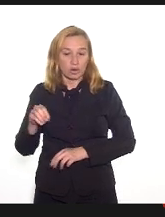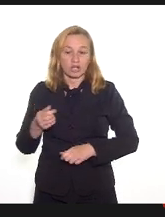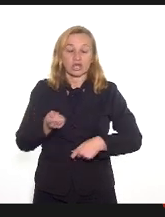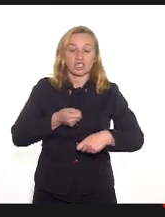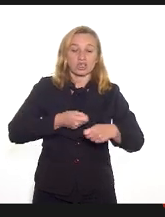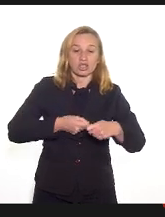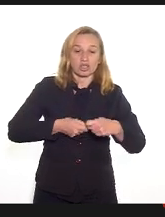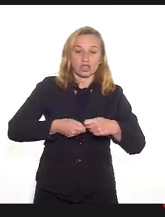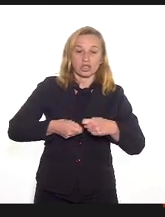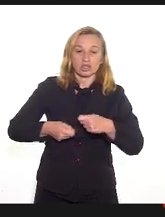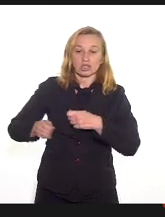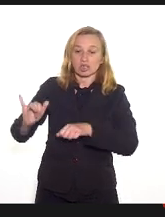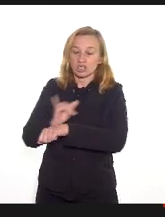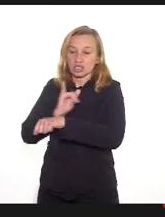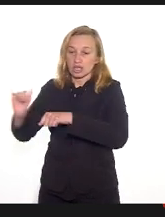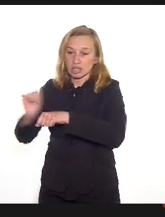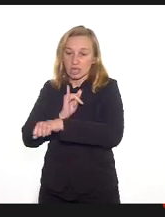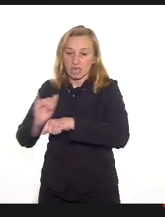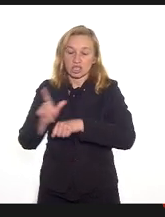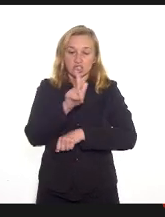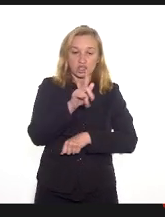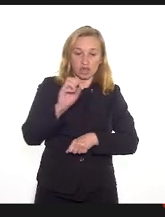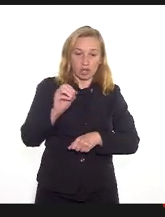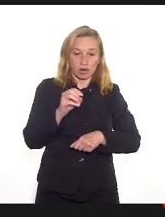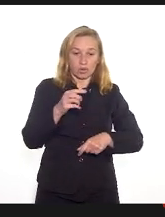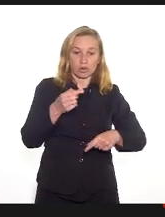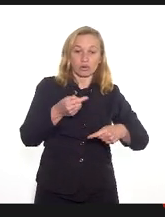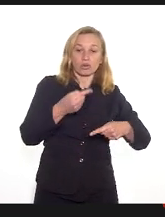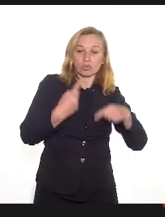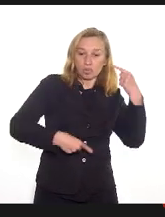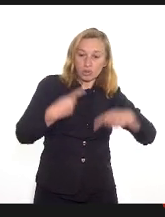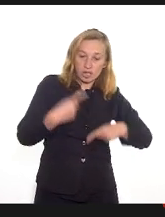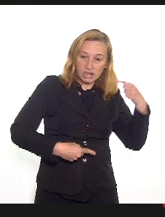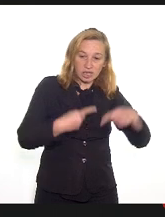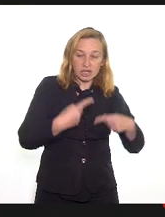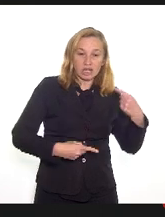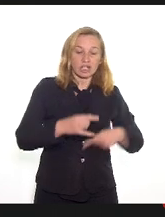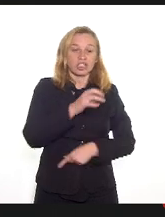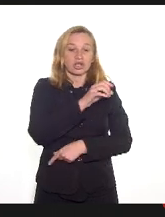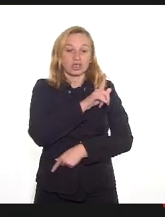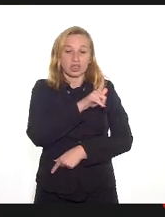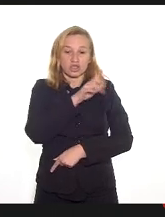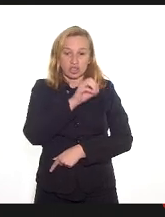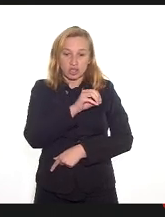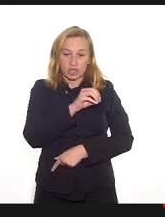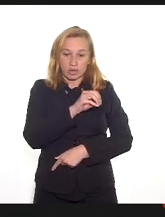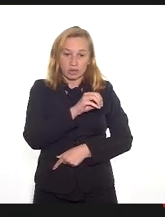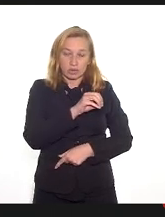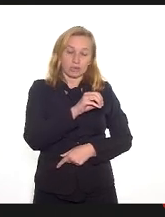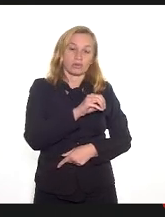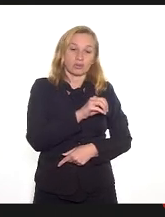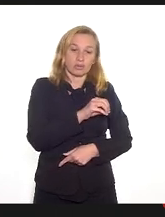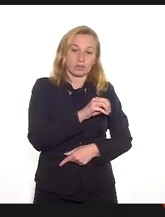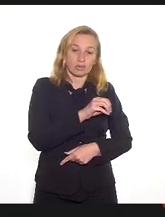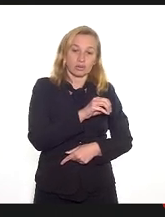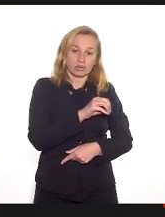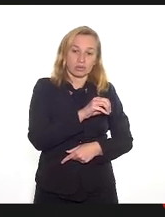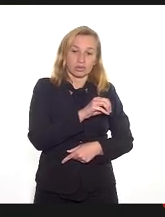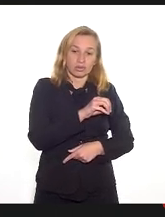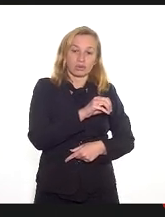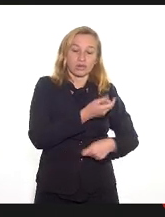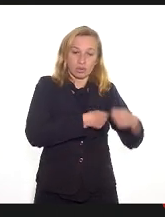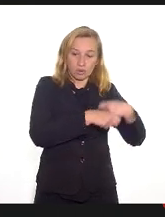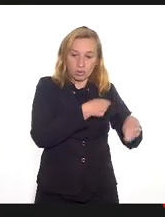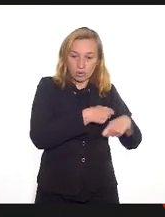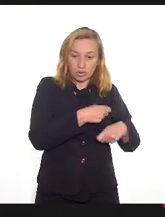geoeconômicas e geopolíticas são totalmente orientadas para a exploração do mar. E eu, no